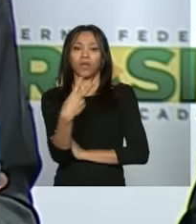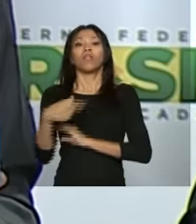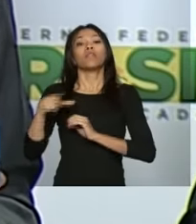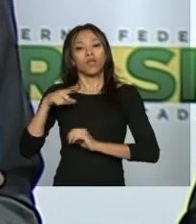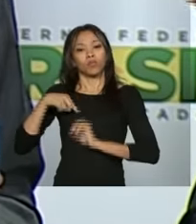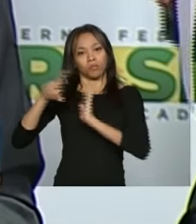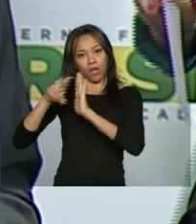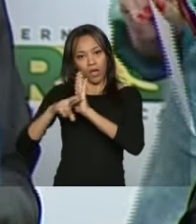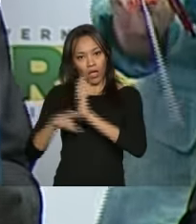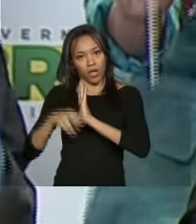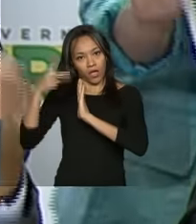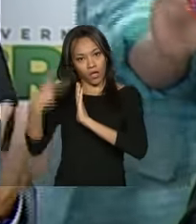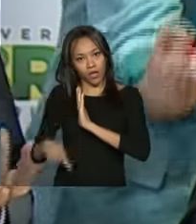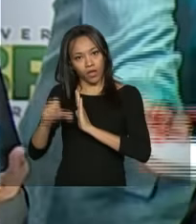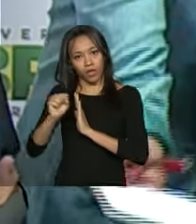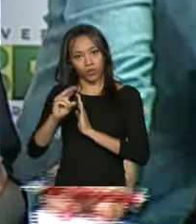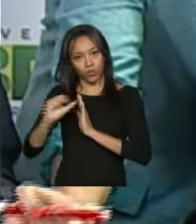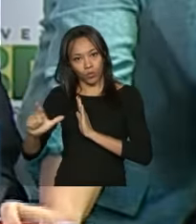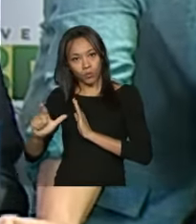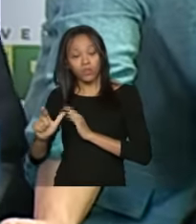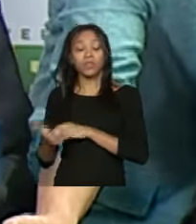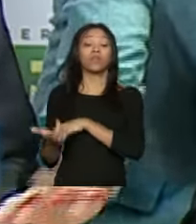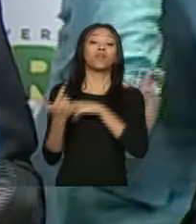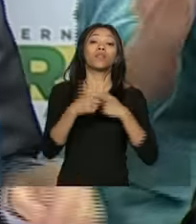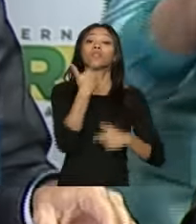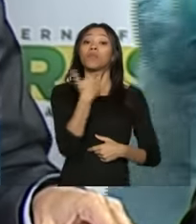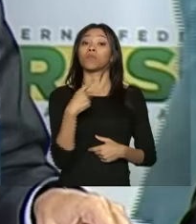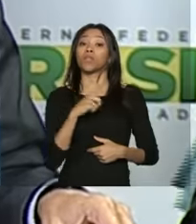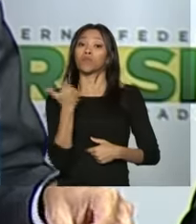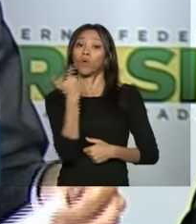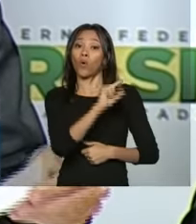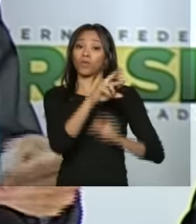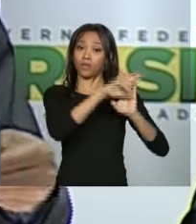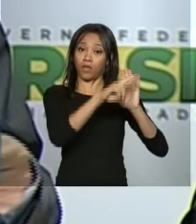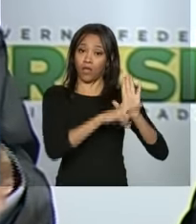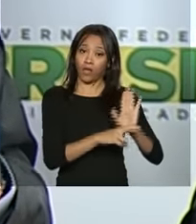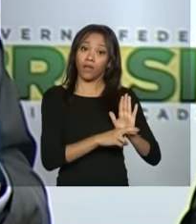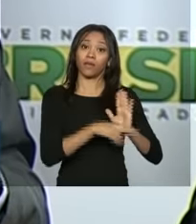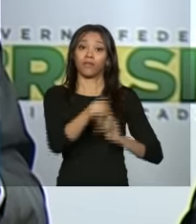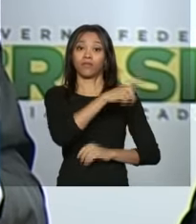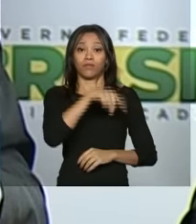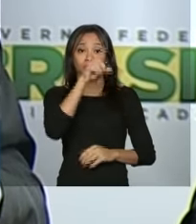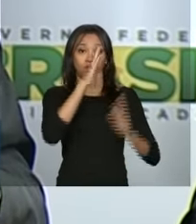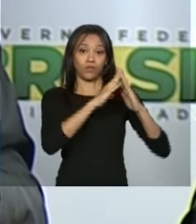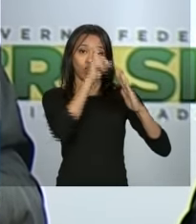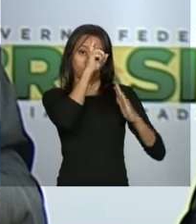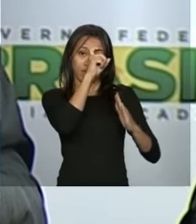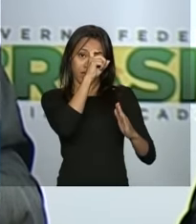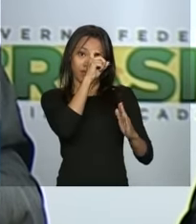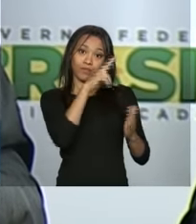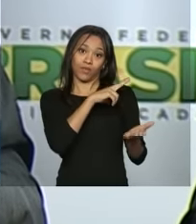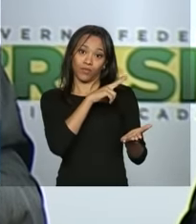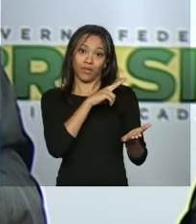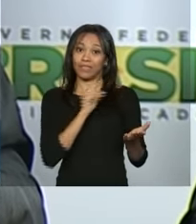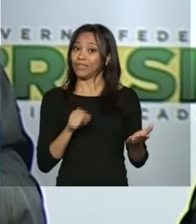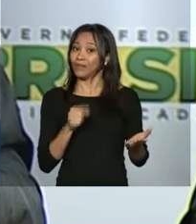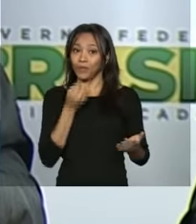padrão e no setor privado outra e isso não é eh adequado